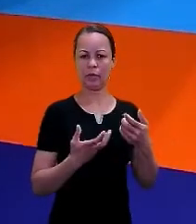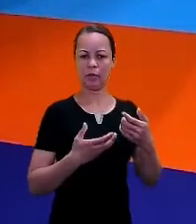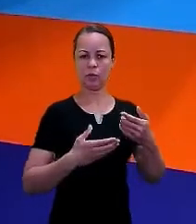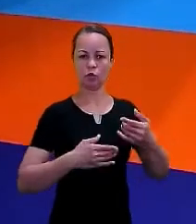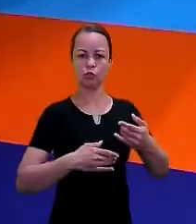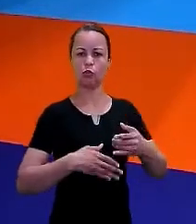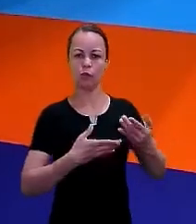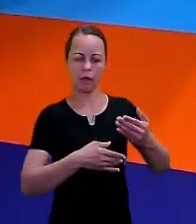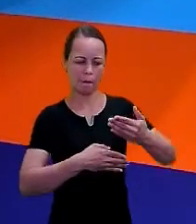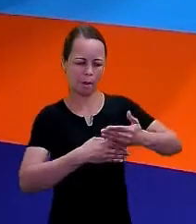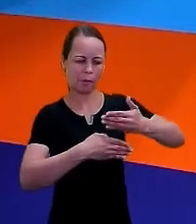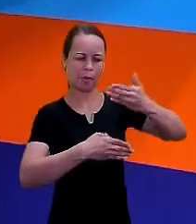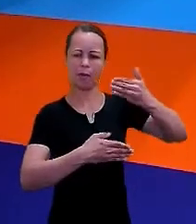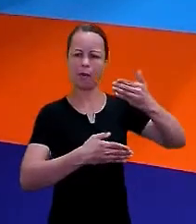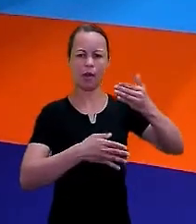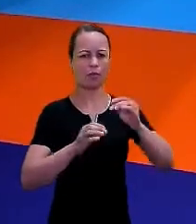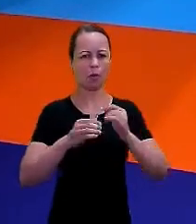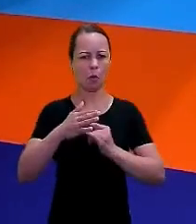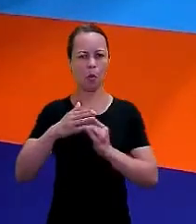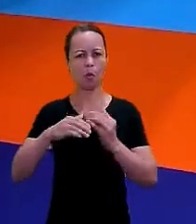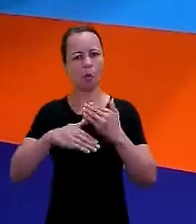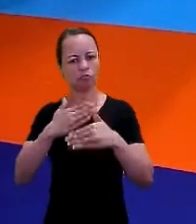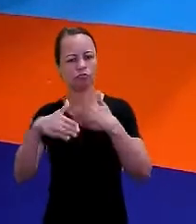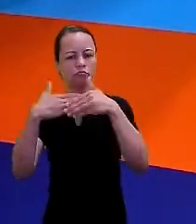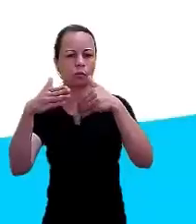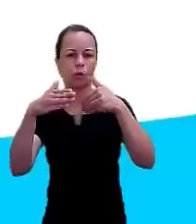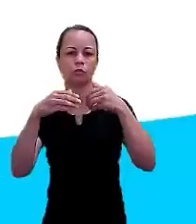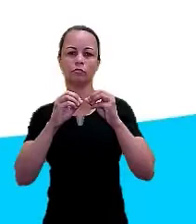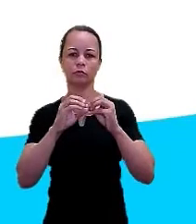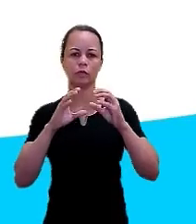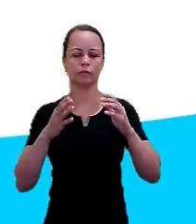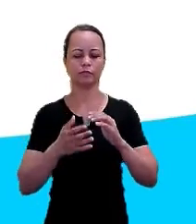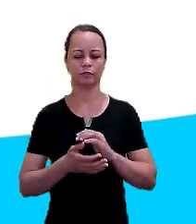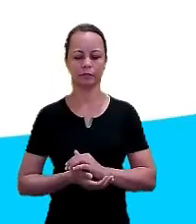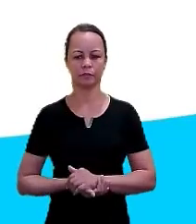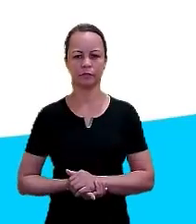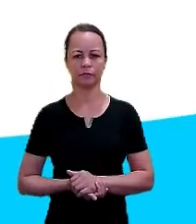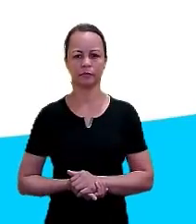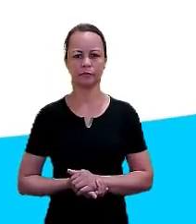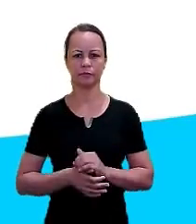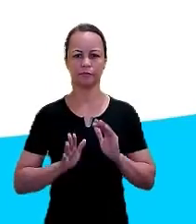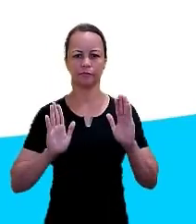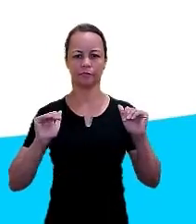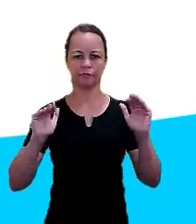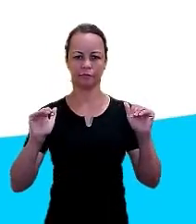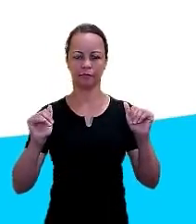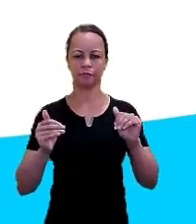mas sim para construir pontes. Por favor, produção, abra essa imagem aí. Fui!